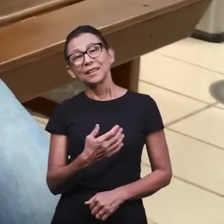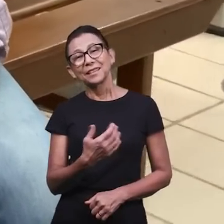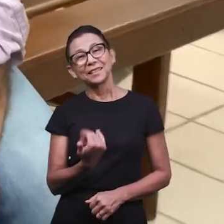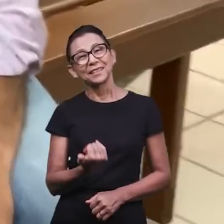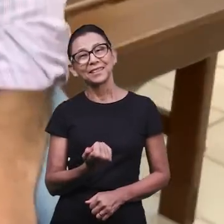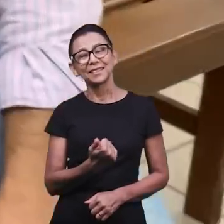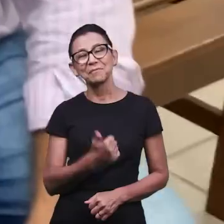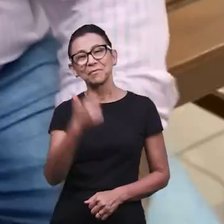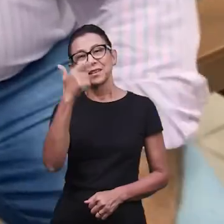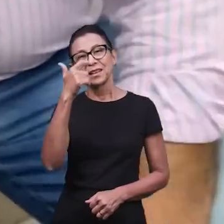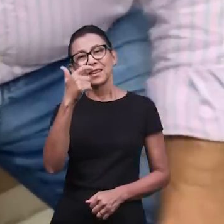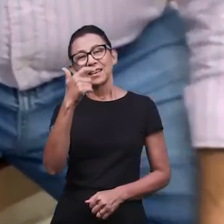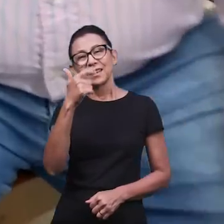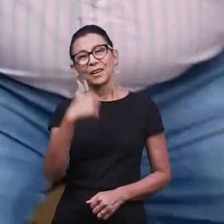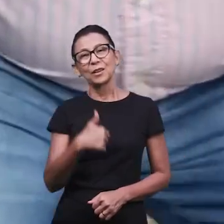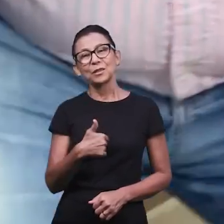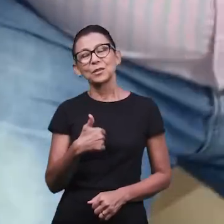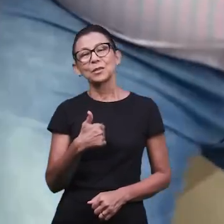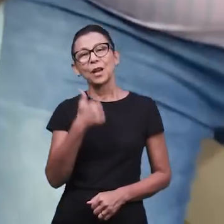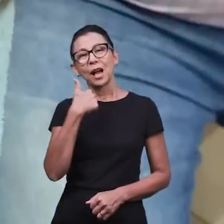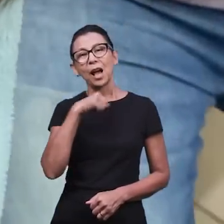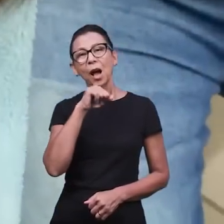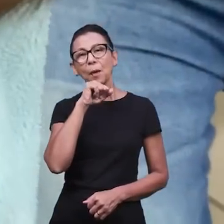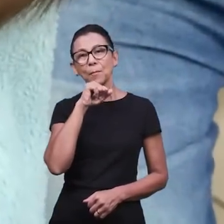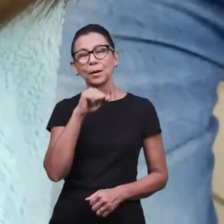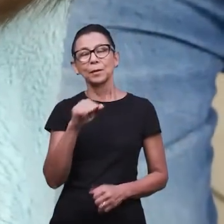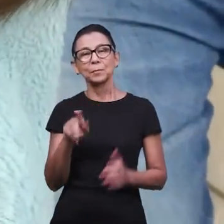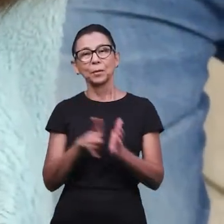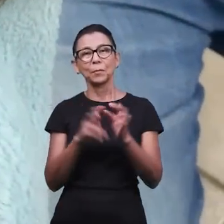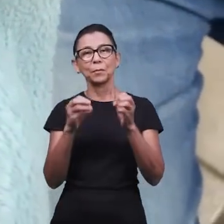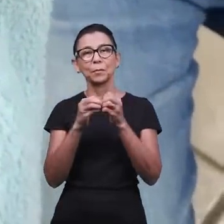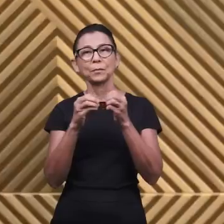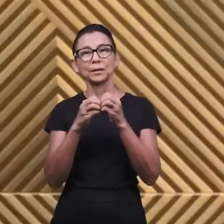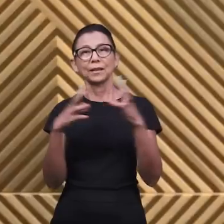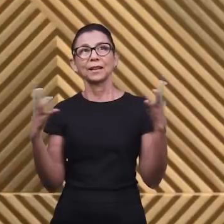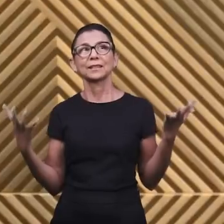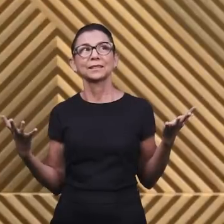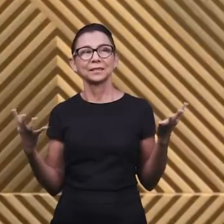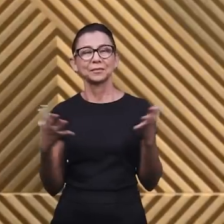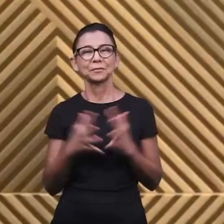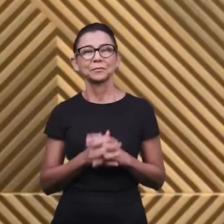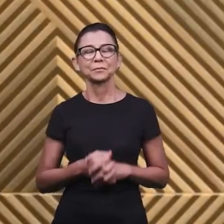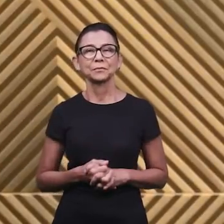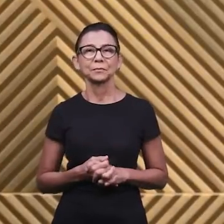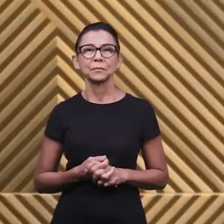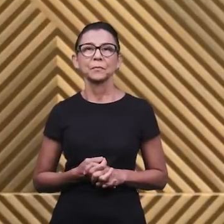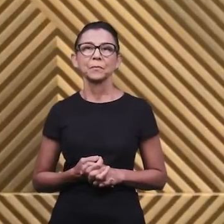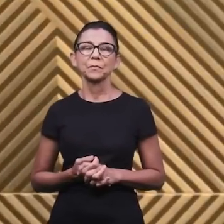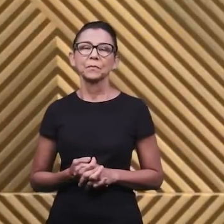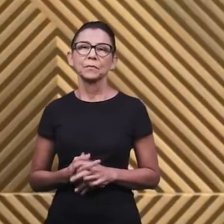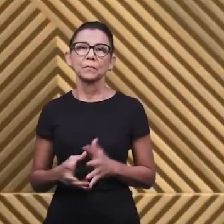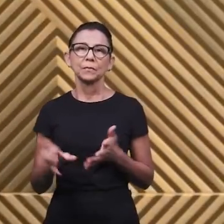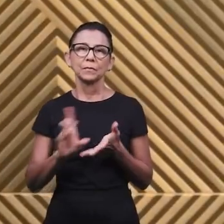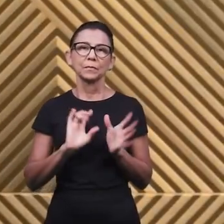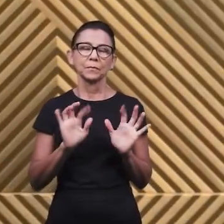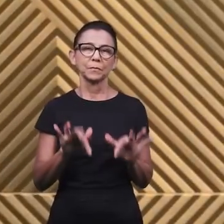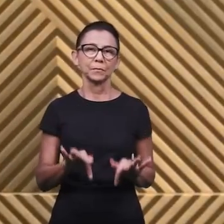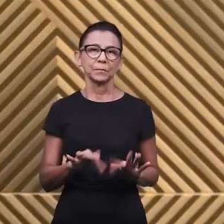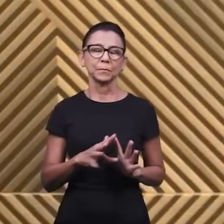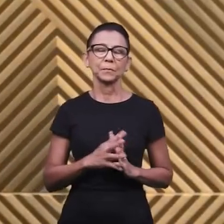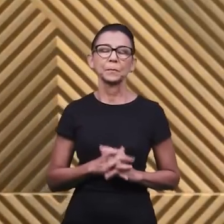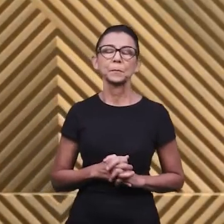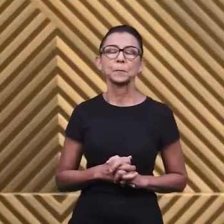o Miguel, o nosso bebê milagre, para honra e glória do nome do Senhor. Antes de encerrarmos a nossa participação nesta